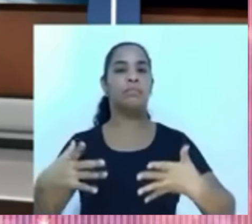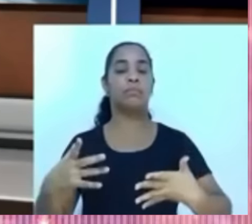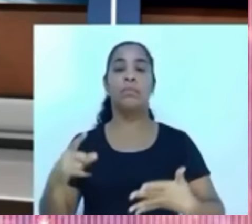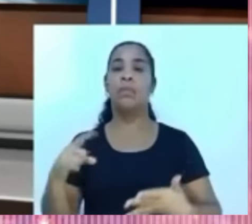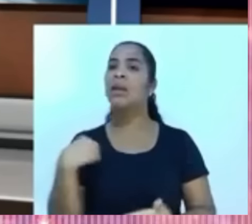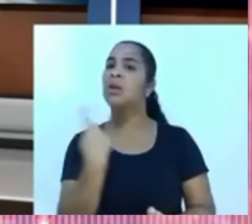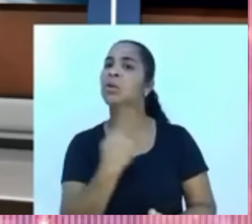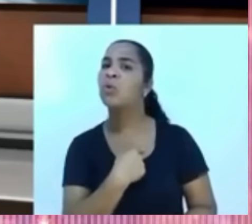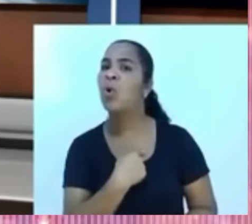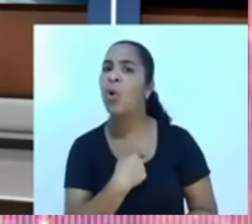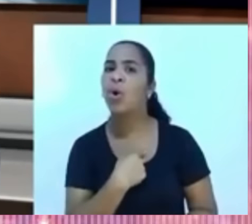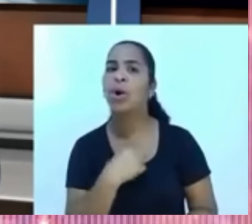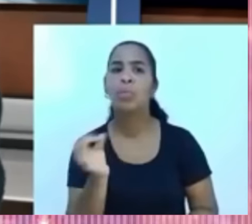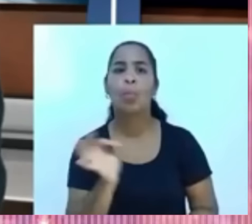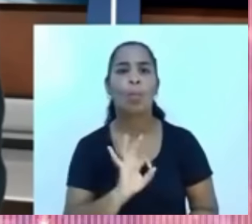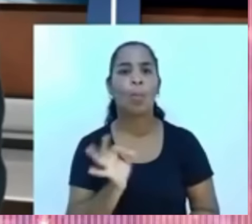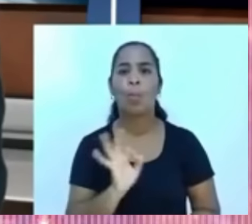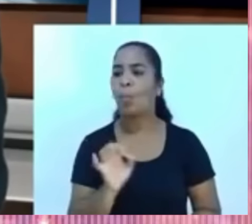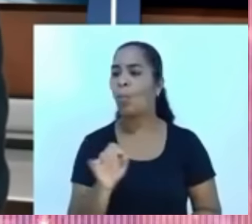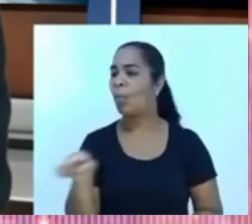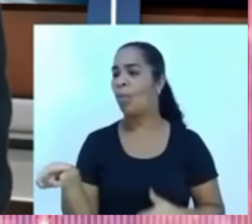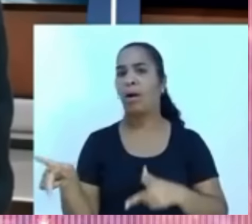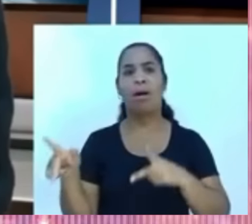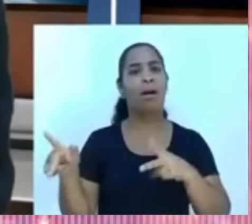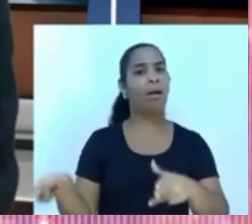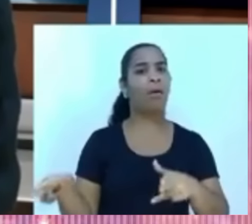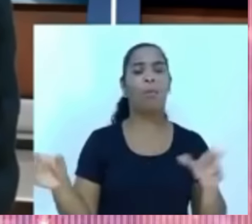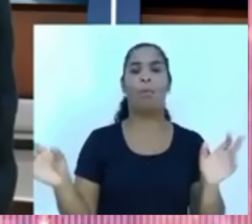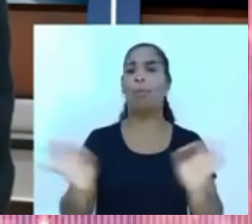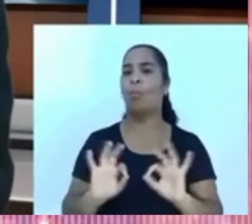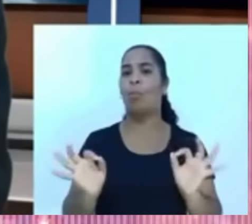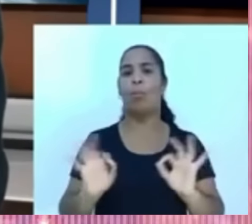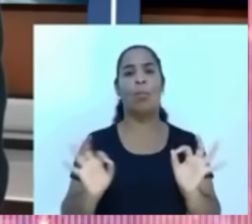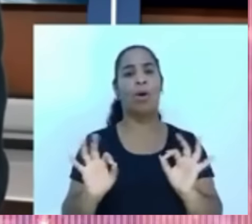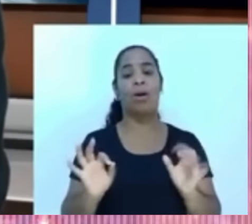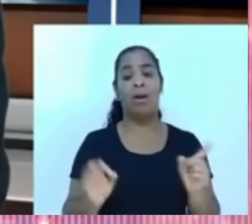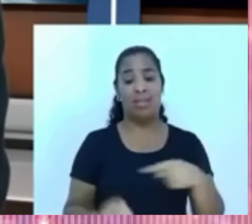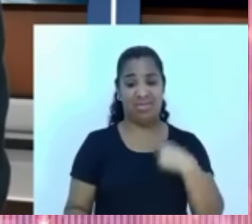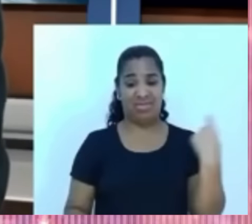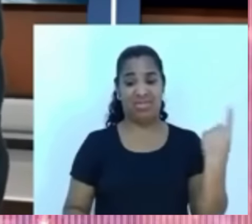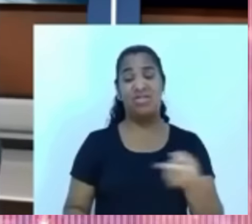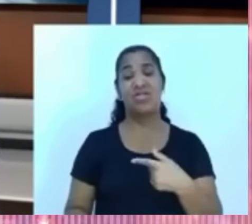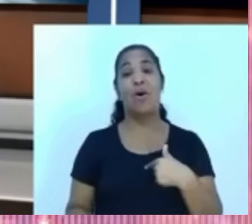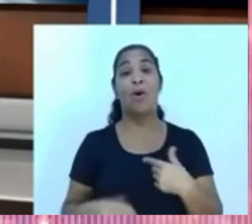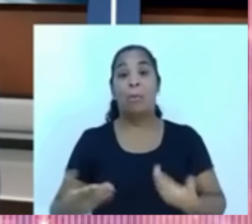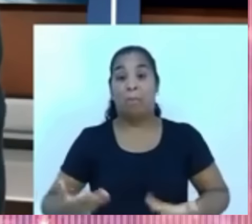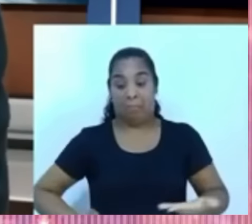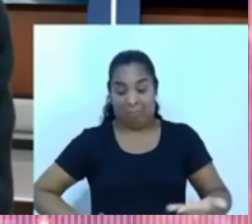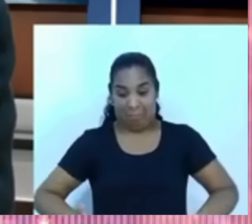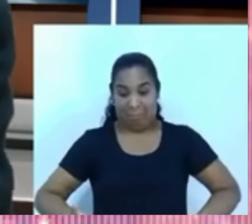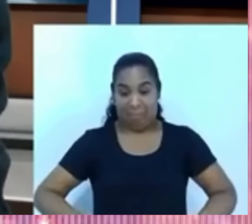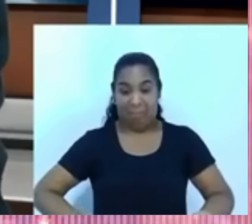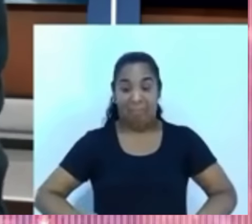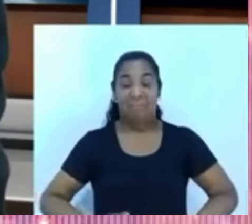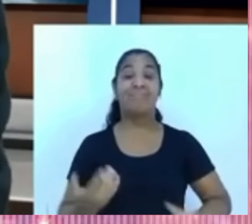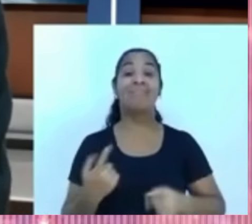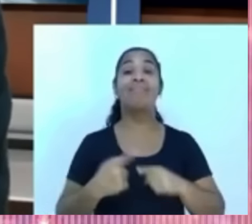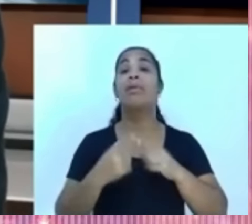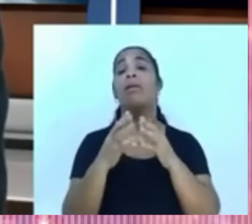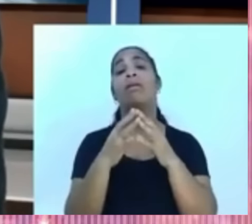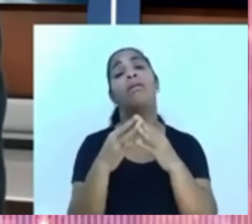nada nem o corpo de que nos utilizamos nós somos mordomos porque tudo passa tudo